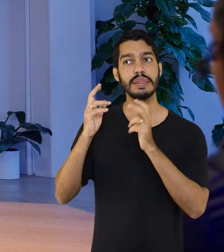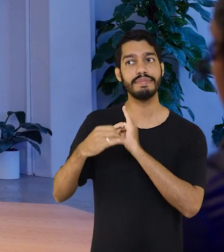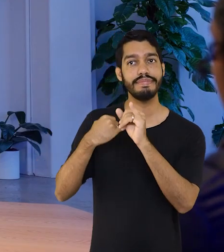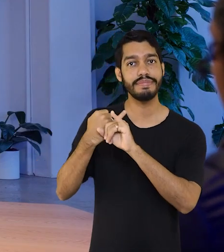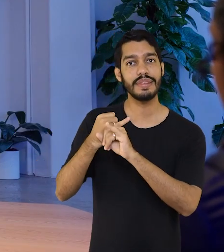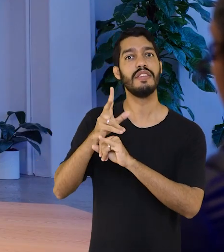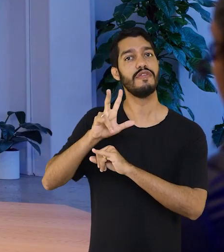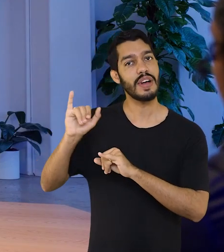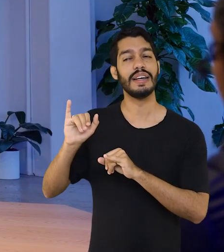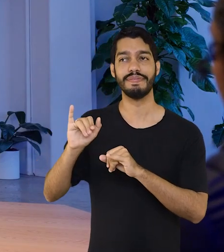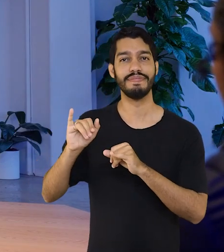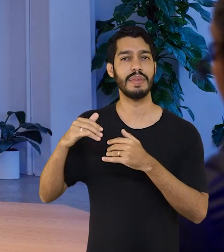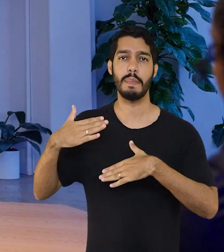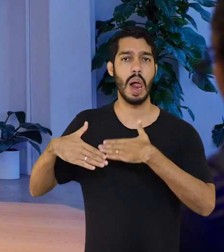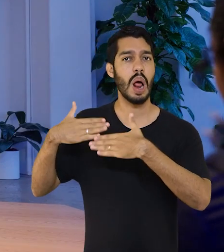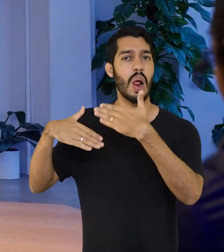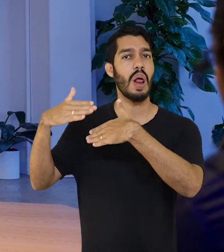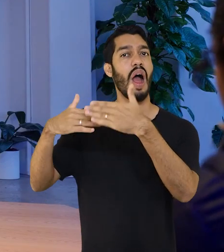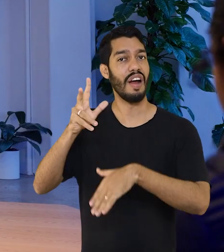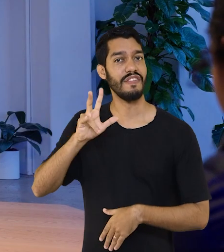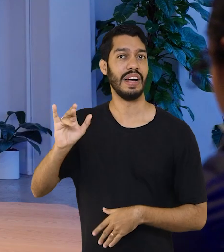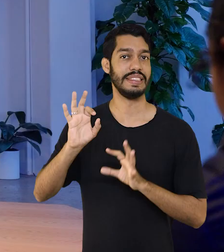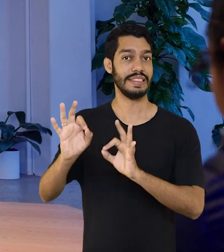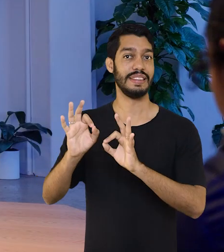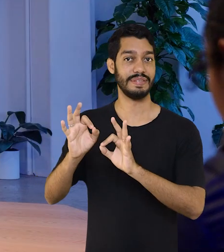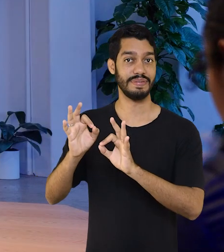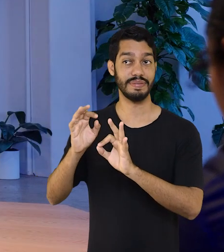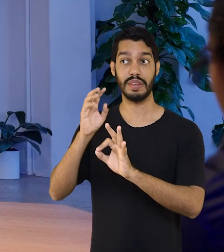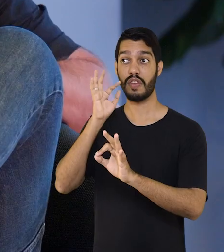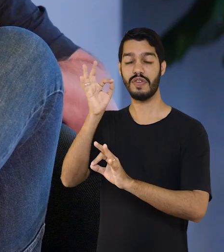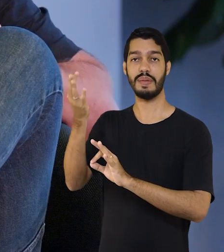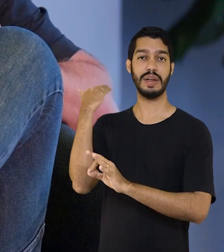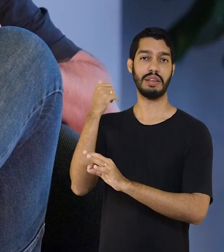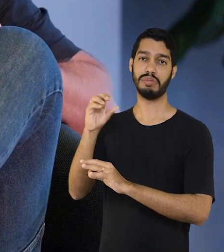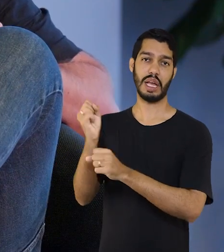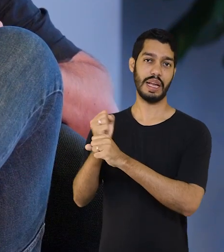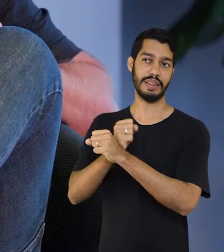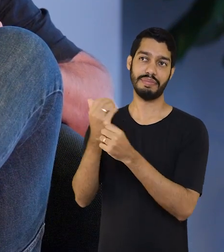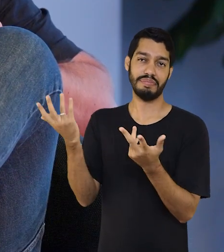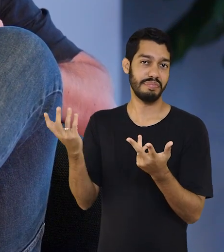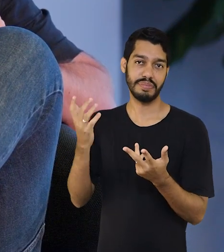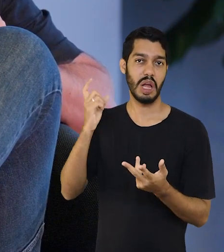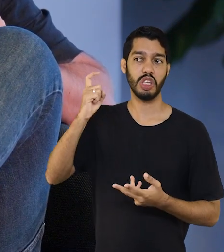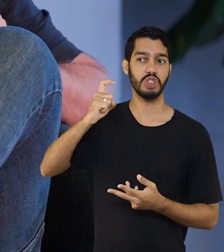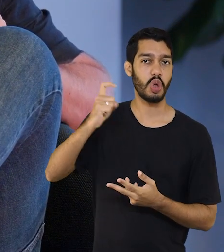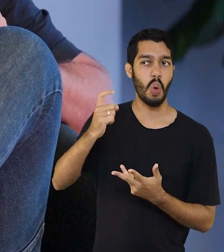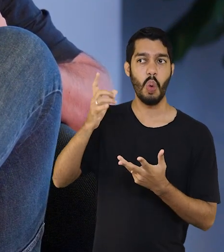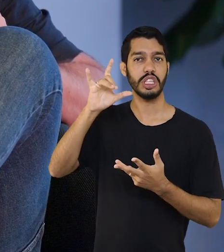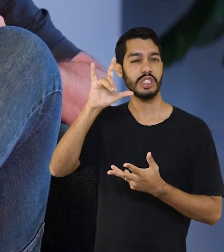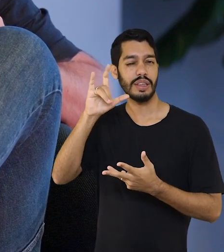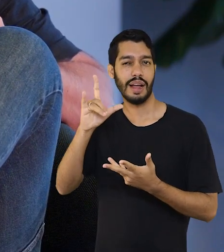ia evoluir para uma internet video first. Em que, isso há 10 anos atrás era menos óbvio, tá, gente? TikTok não